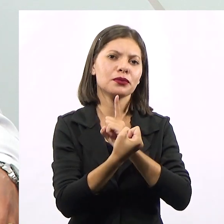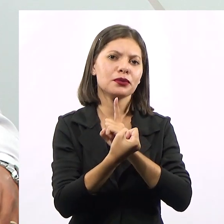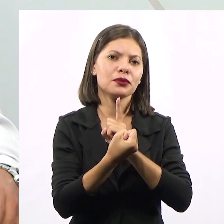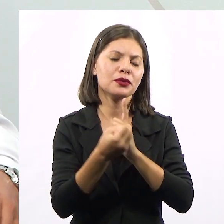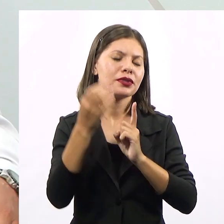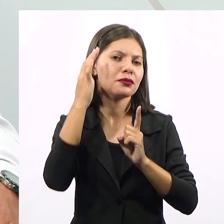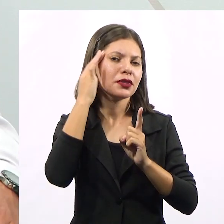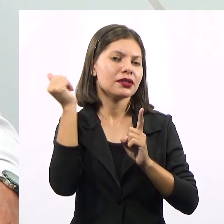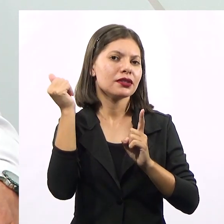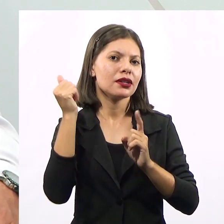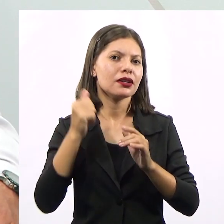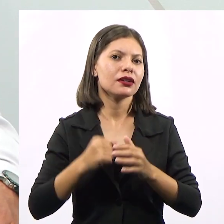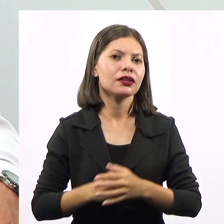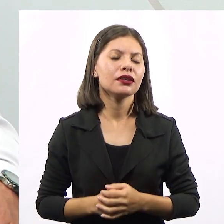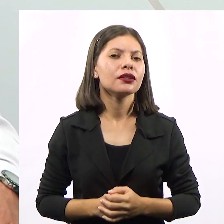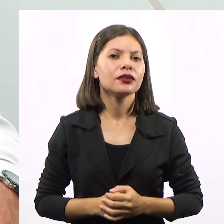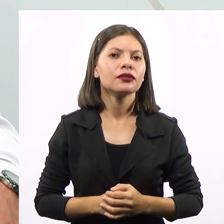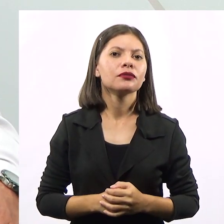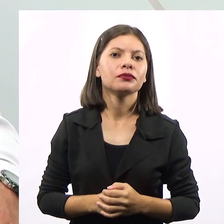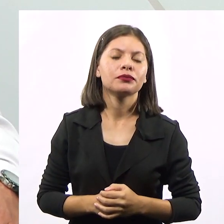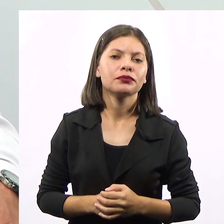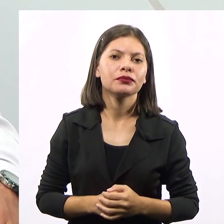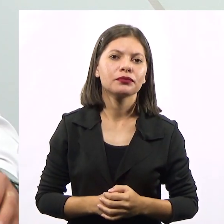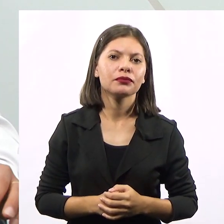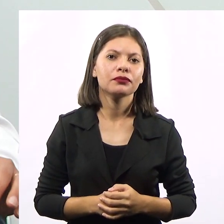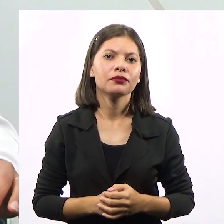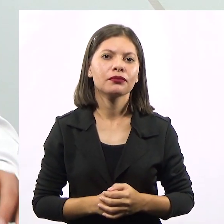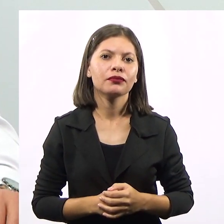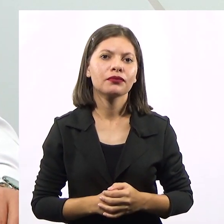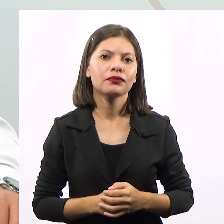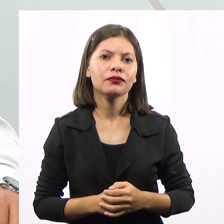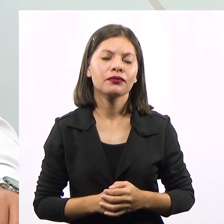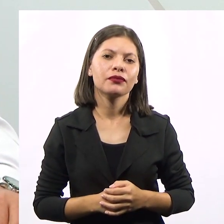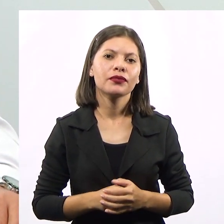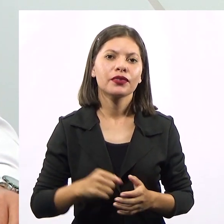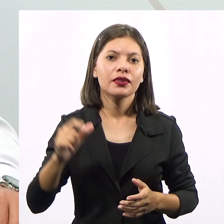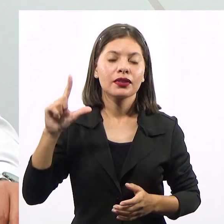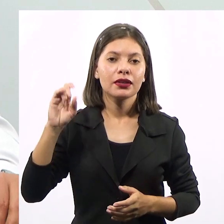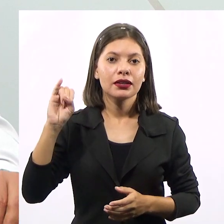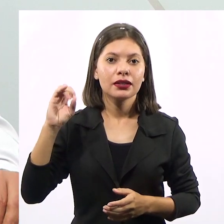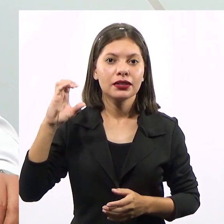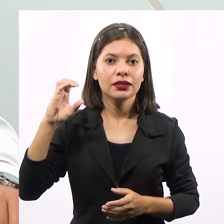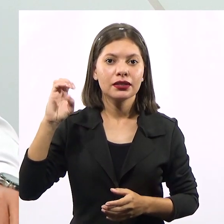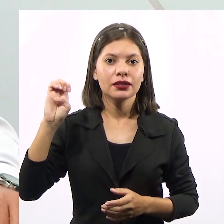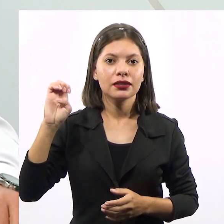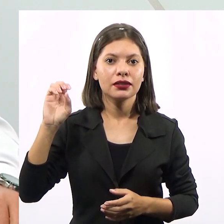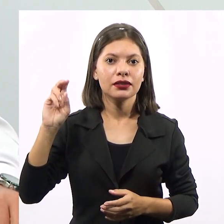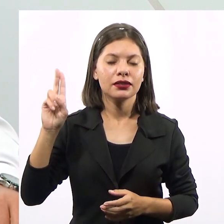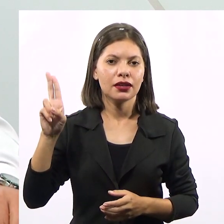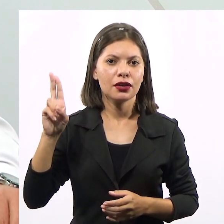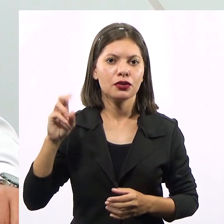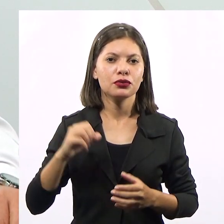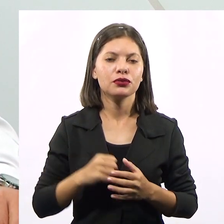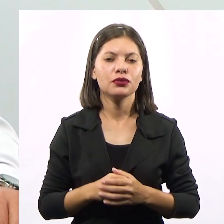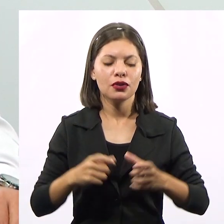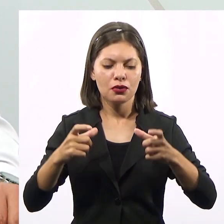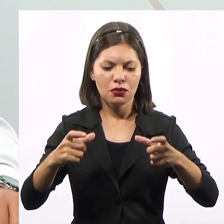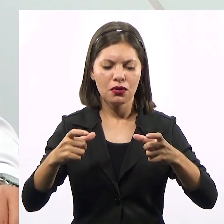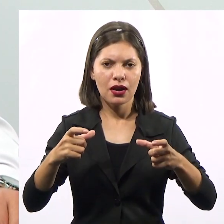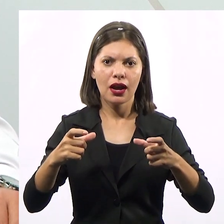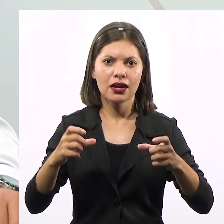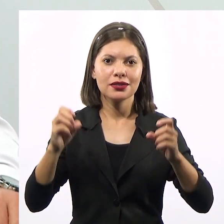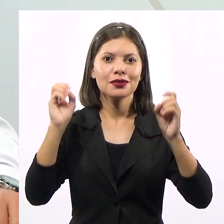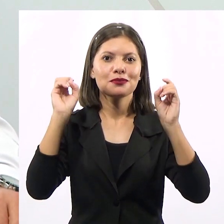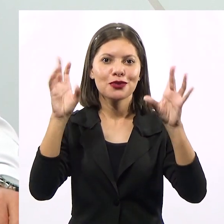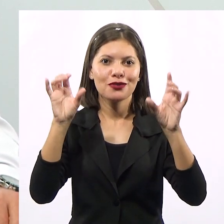escola. Sociologicamente, a gente pensar, que a professora Cleonete falou que os liceus eram instalados em